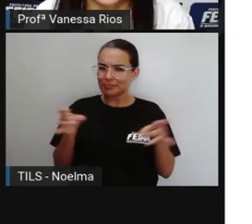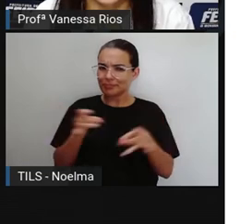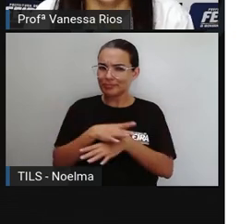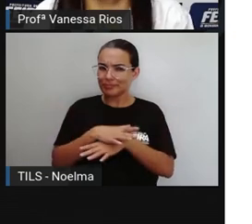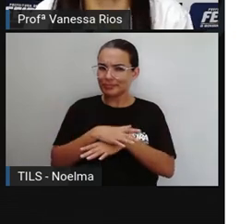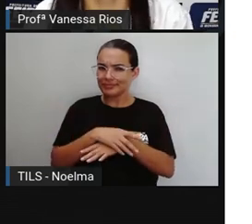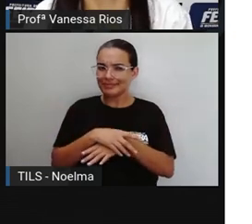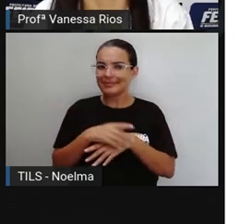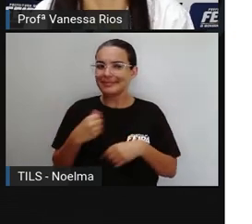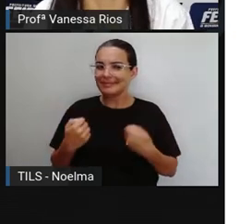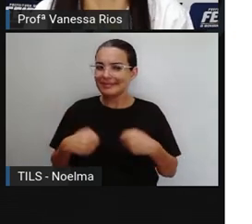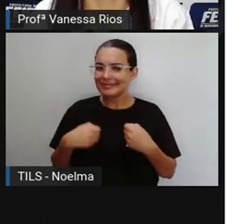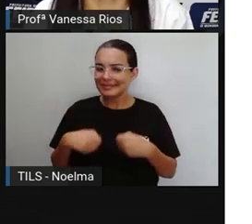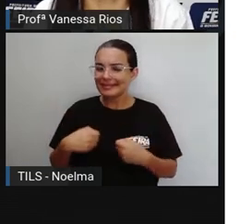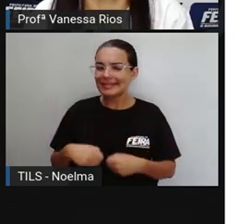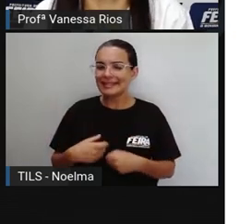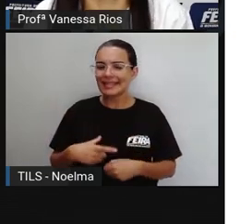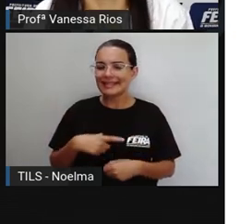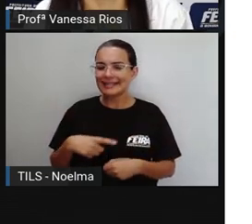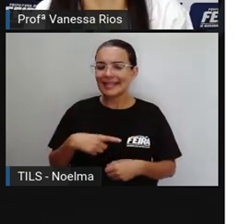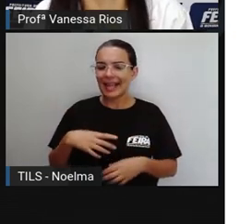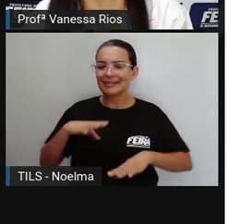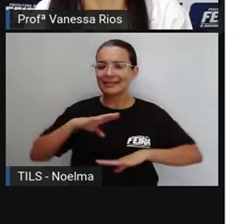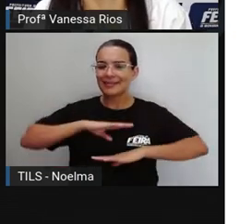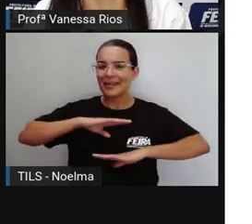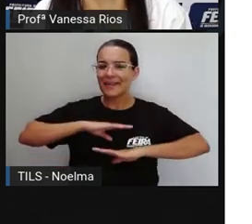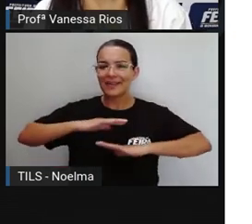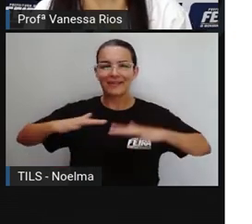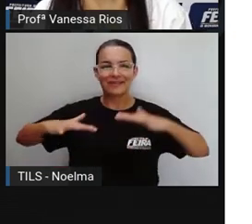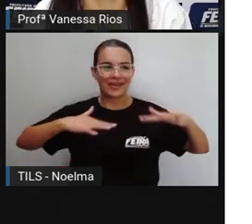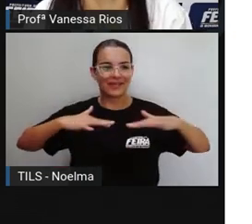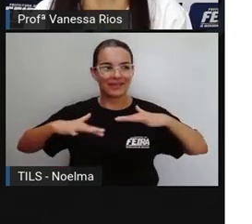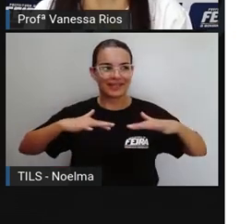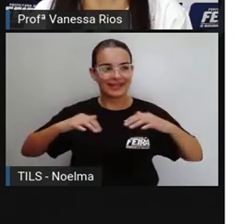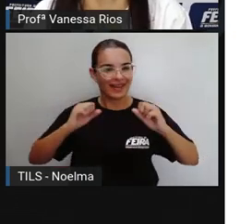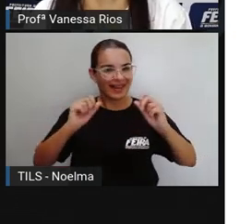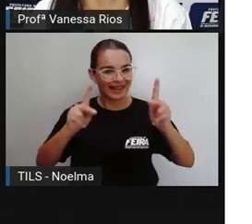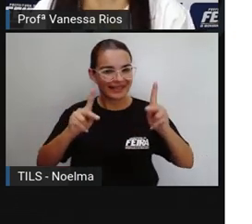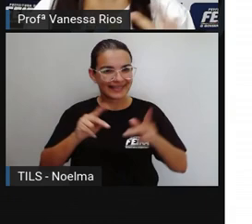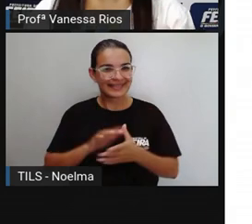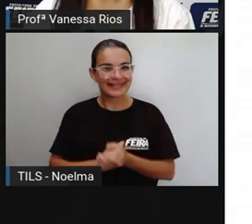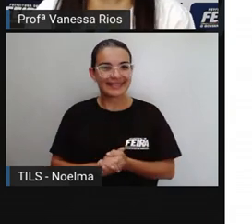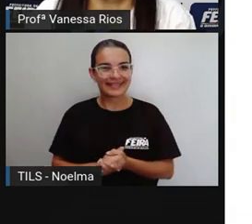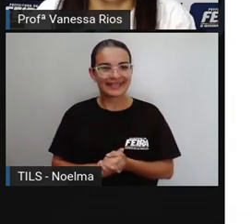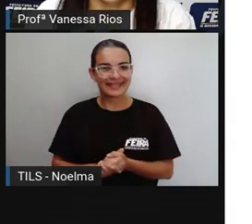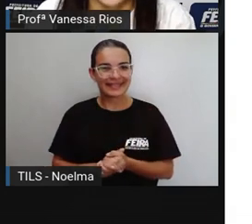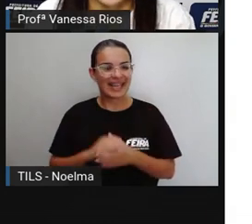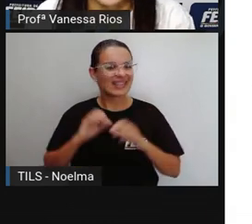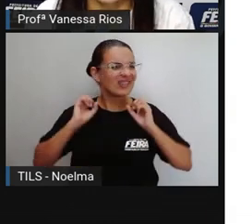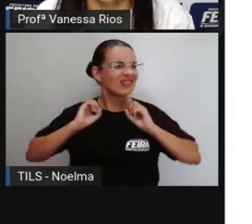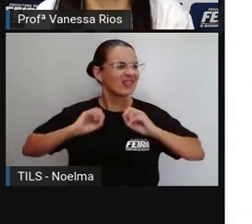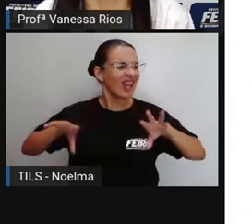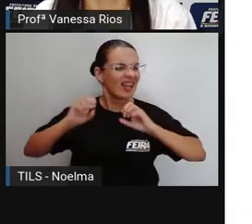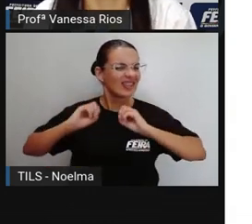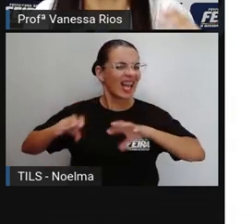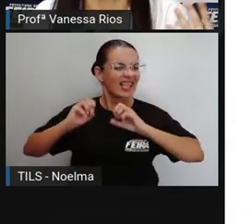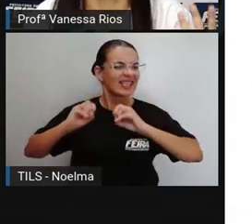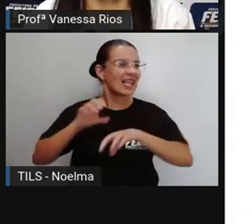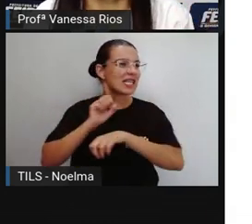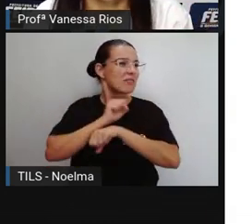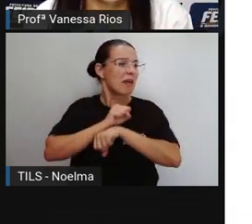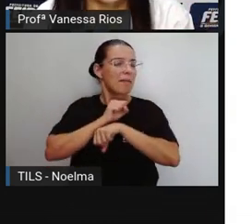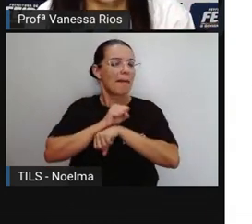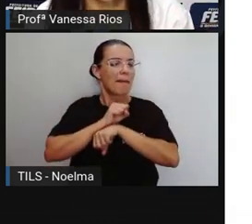presente em sua saúde, prejudicando aí, não é, o desenvolvimento do seu corpo. Então, ó, show sedentarismo, que ele não seja